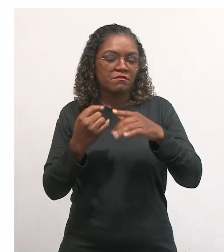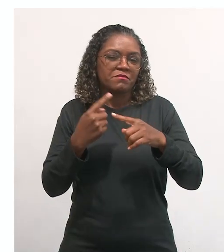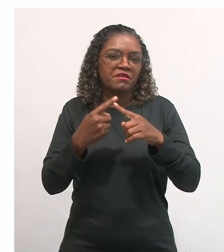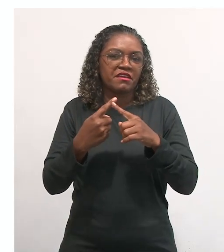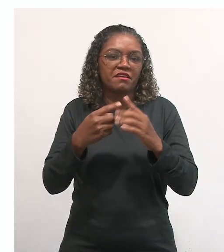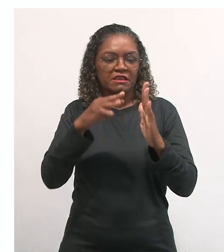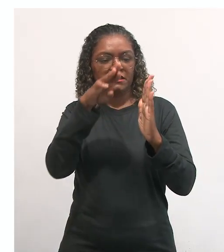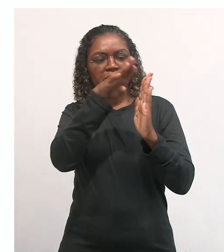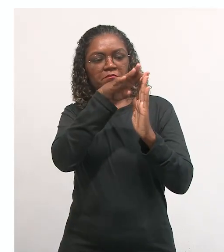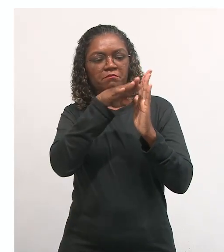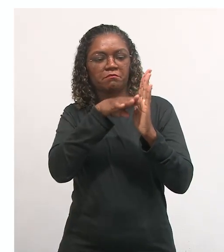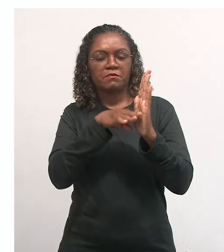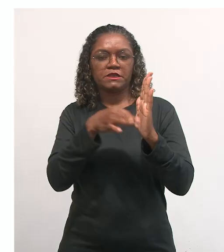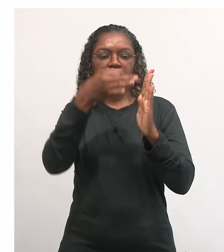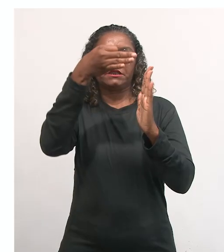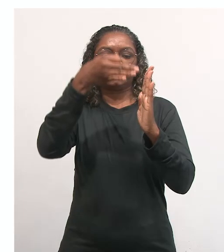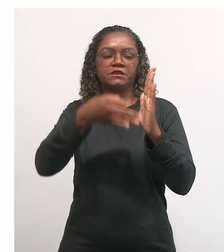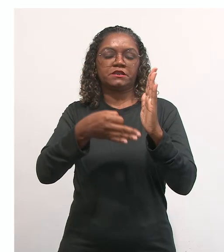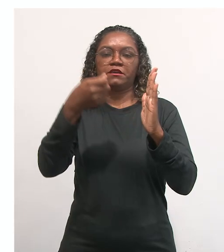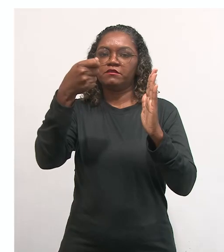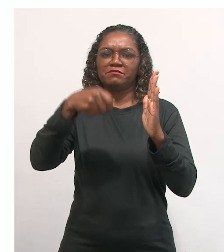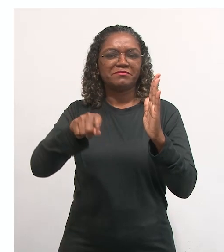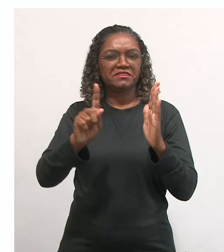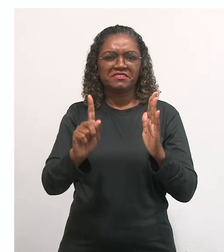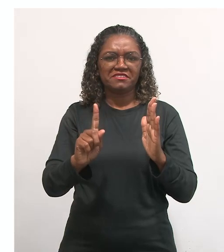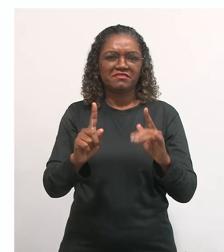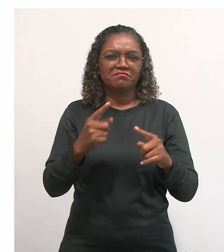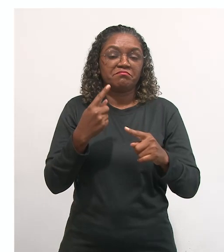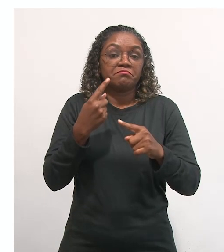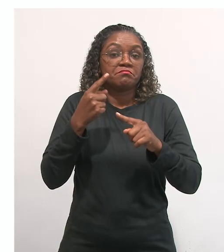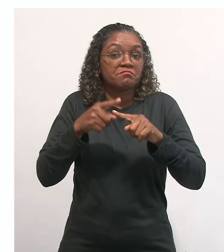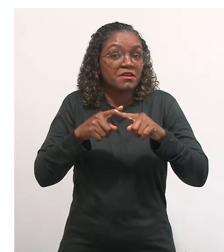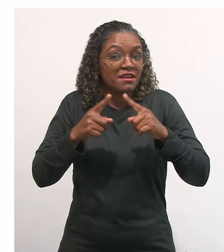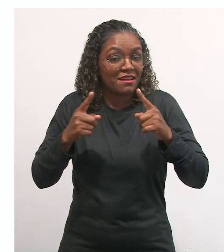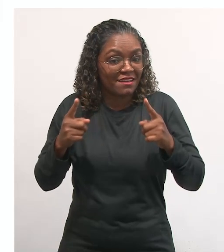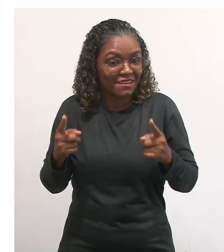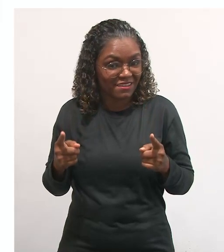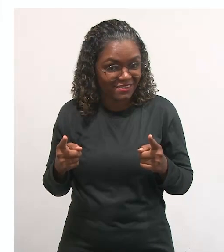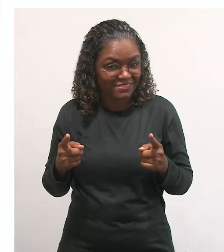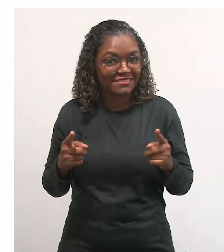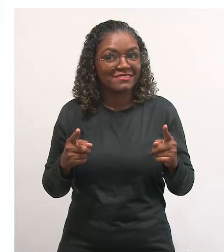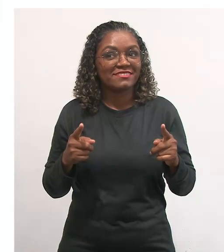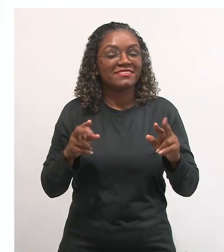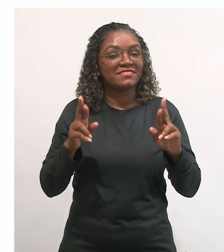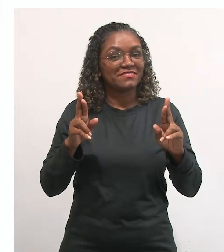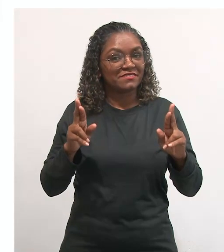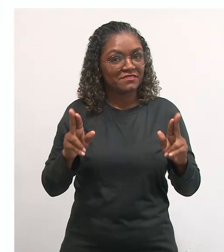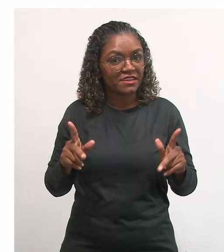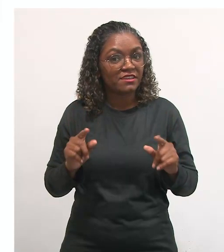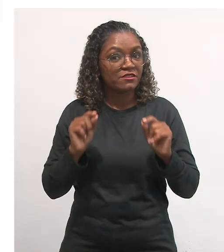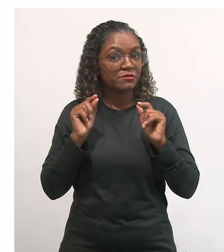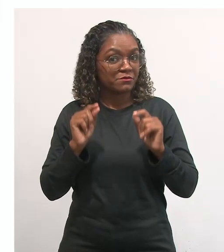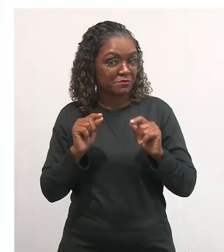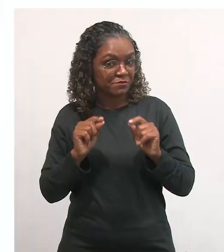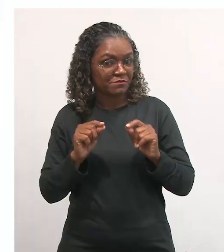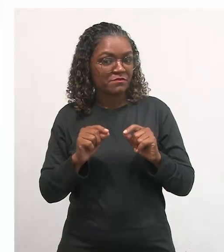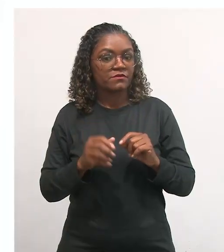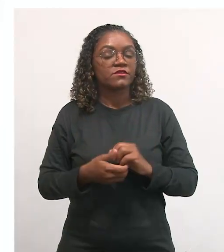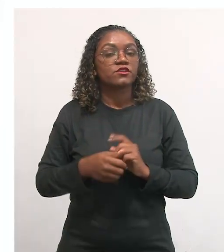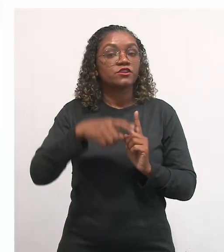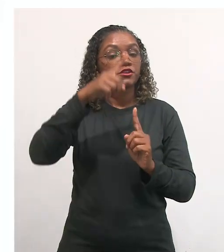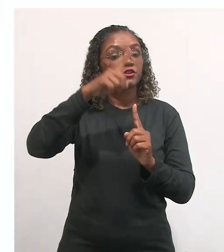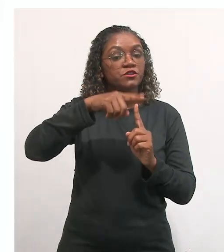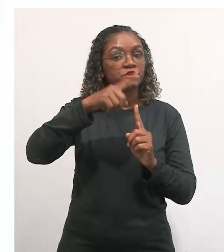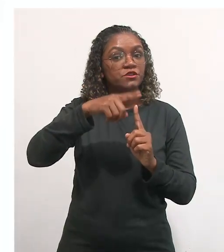preocupação né com a com a com a sua escrita mas olha só aqui para você fazer um